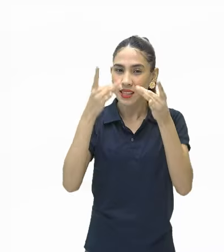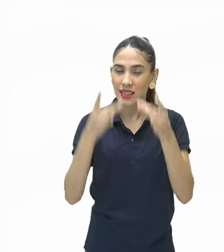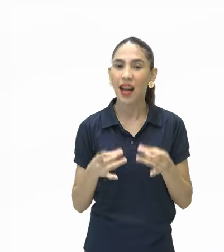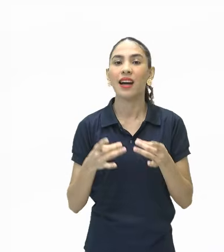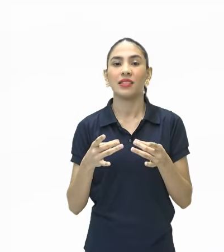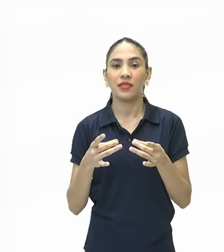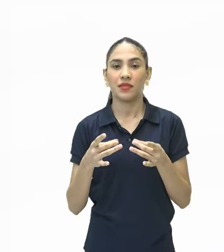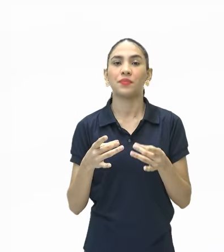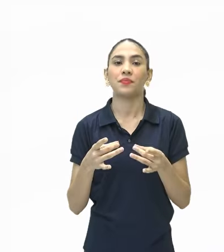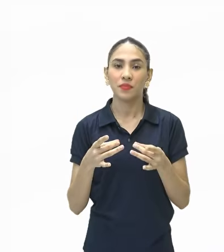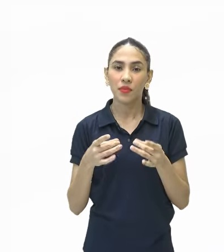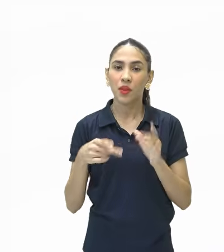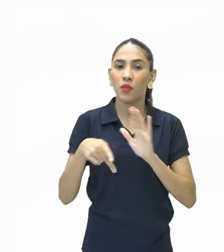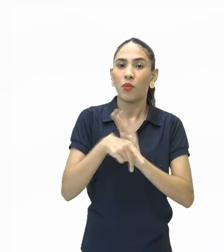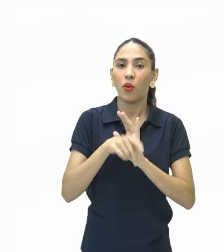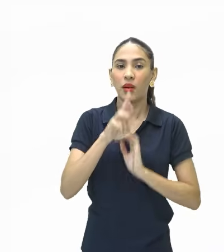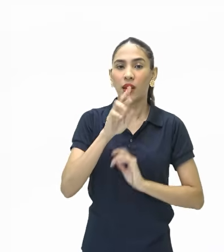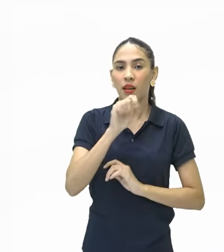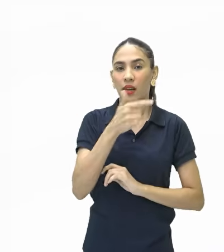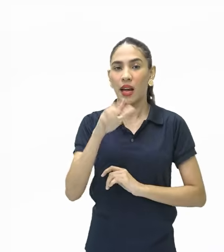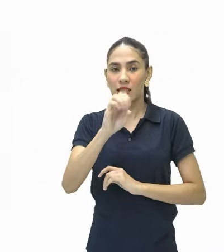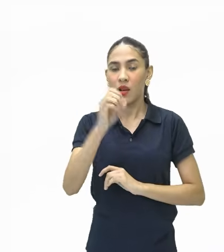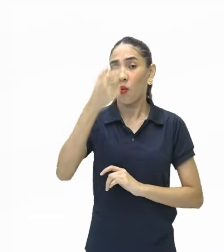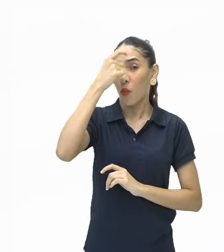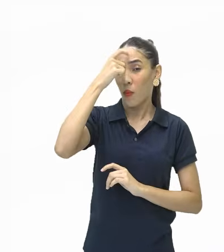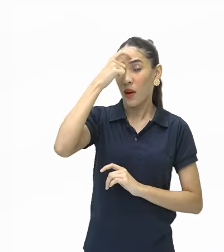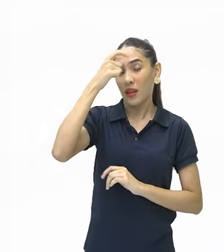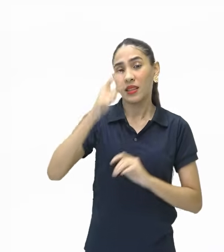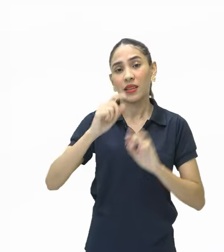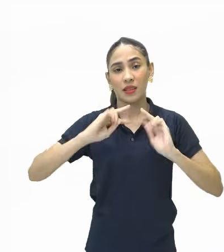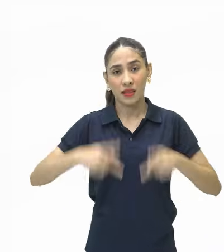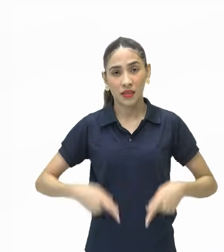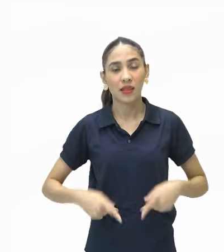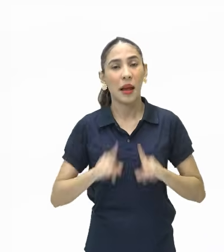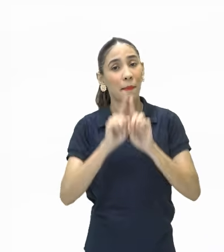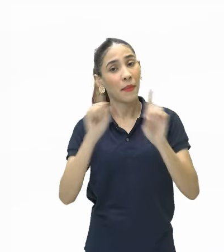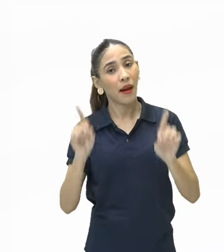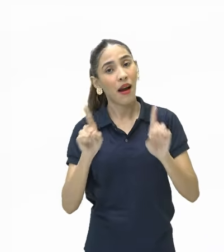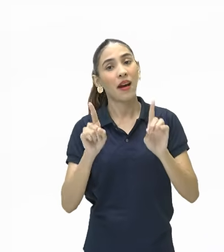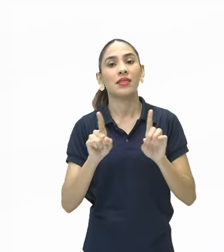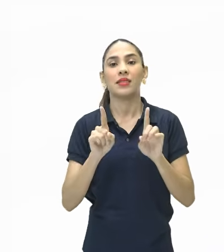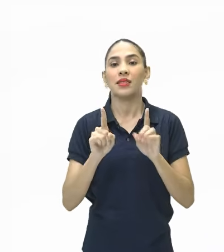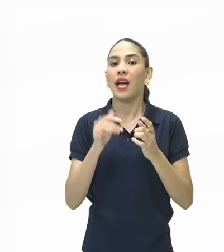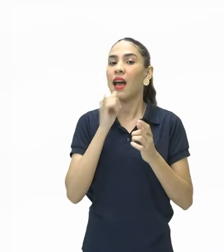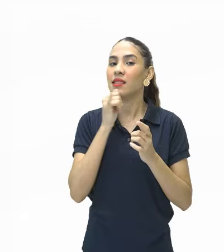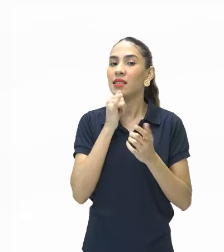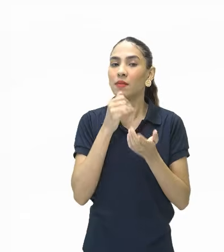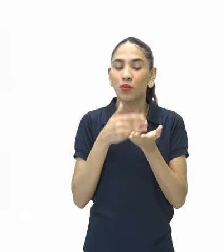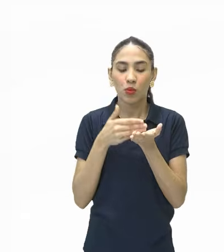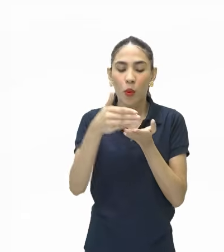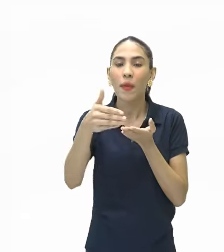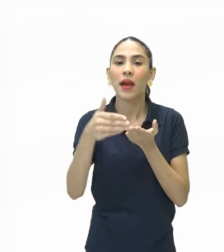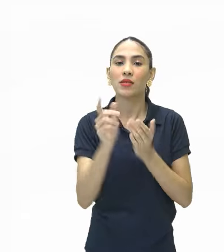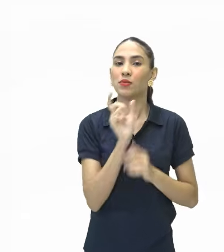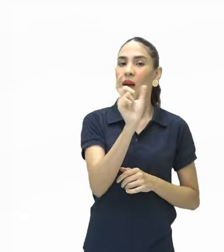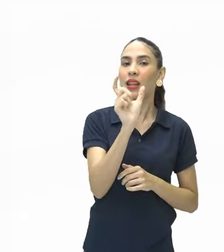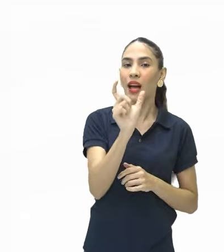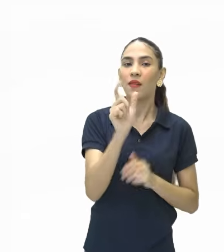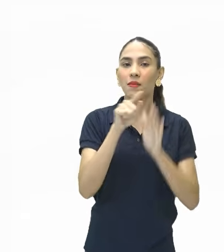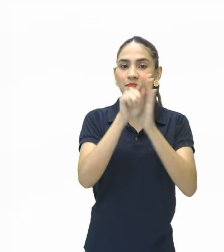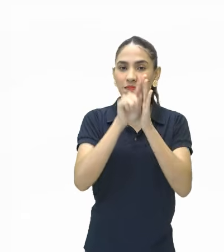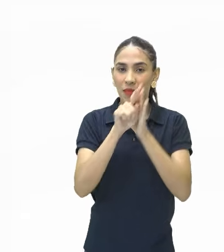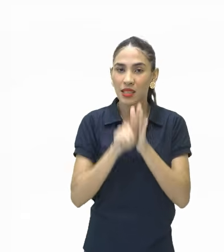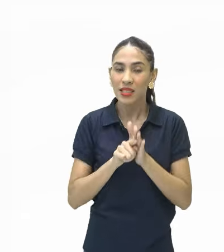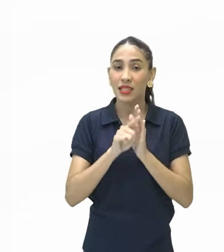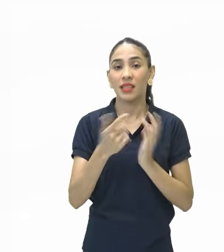a razão humana. Mas, né, devido às suas origens, né, da palavra, né,